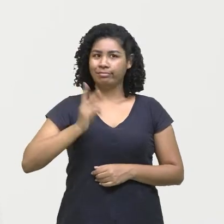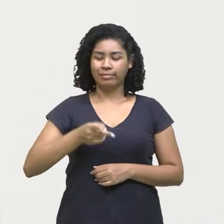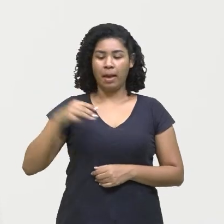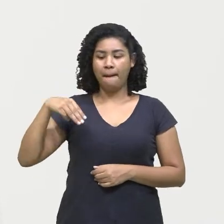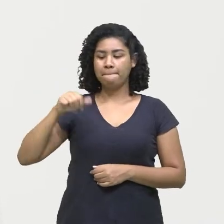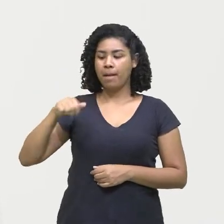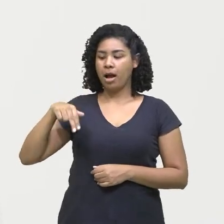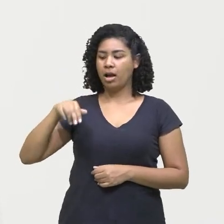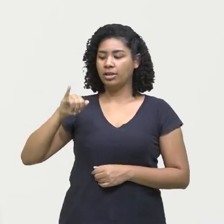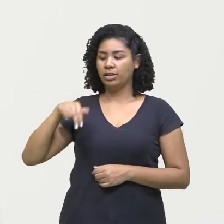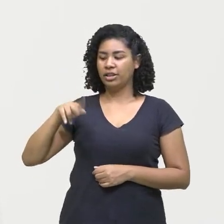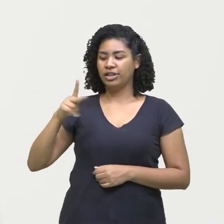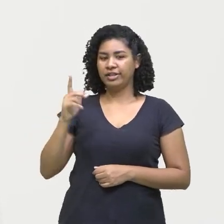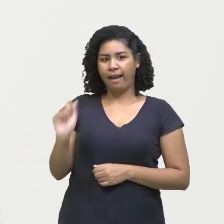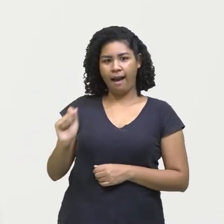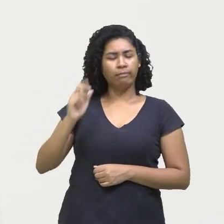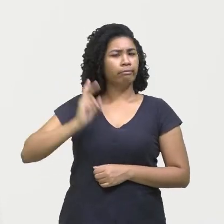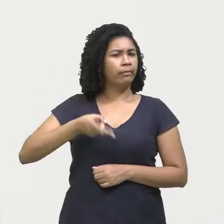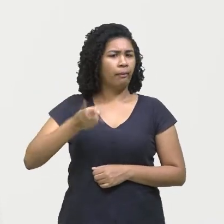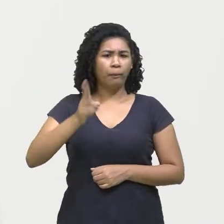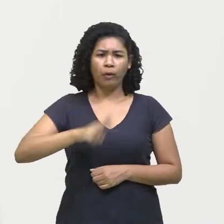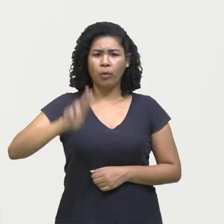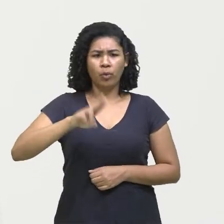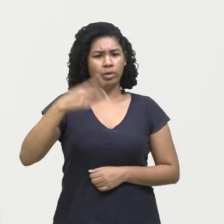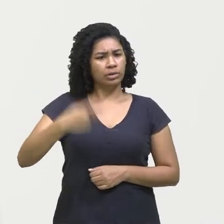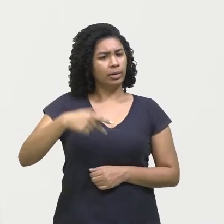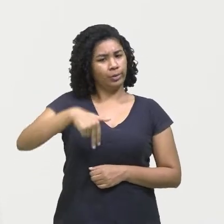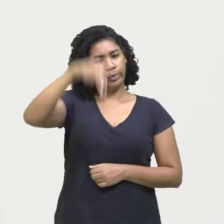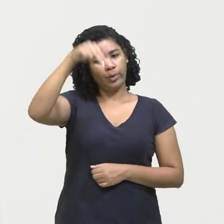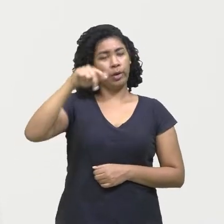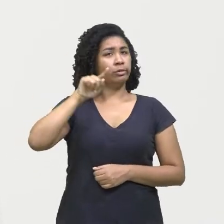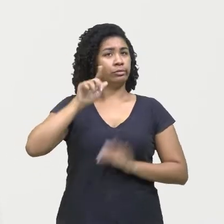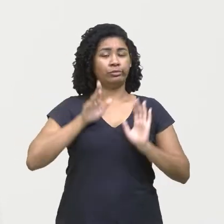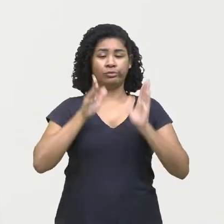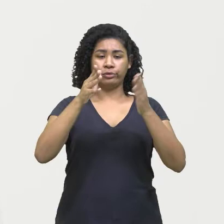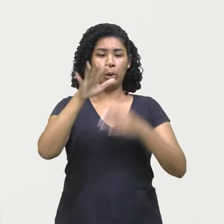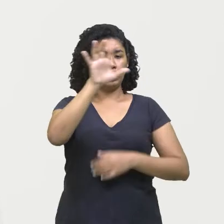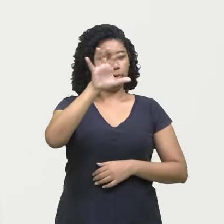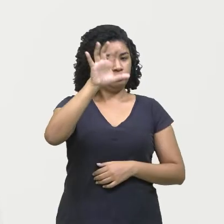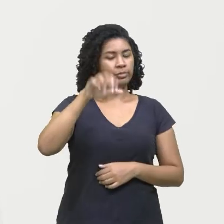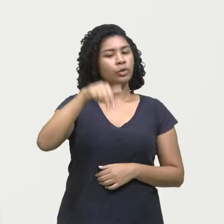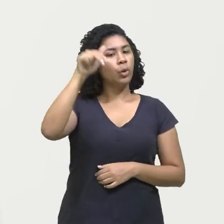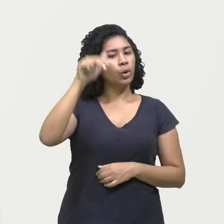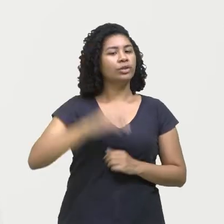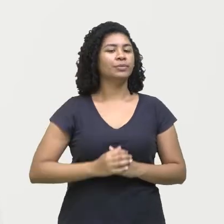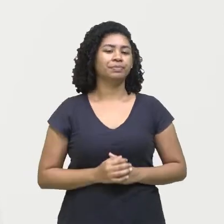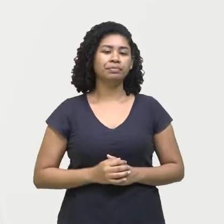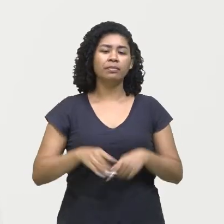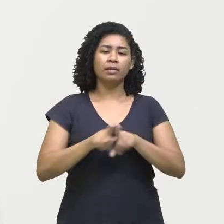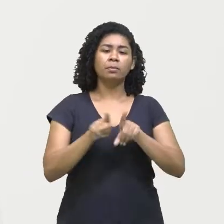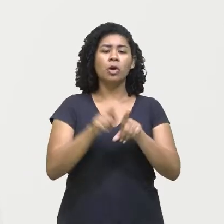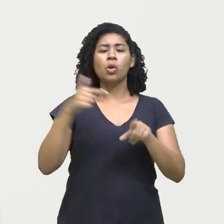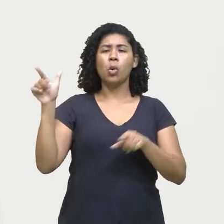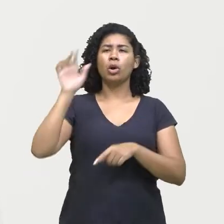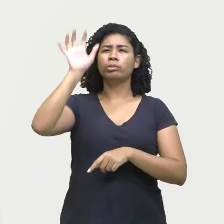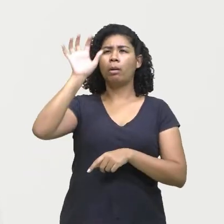são palavras que a gente ouve especificamente na nossa região. E outras regiões do país a gente já ouve outras expressões, como a